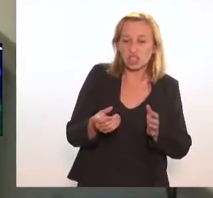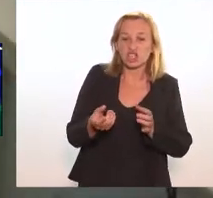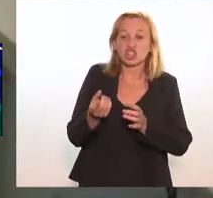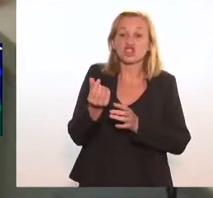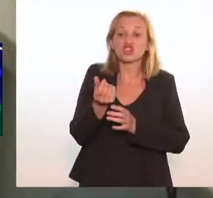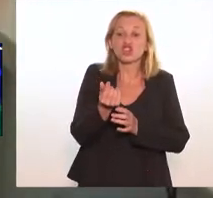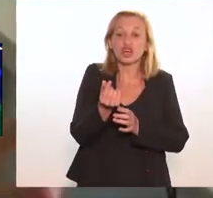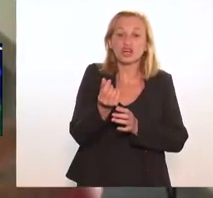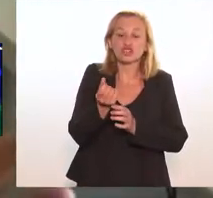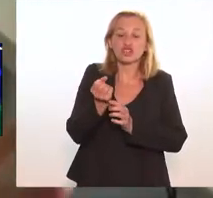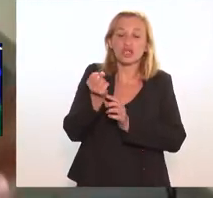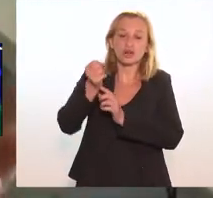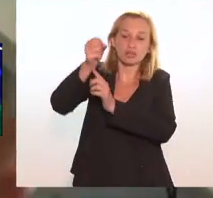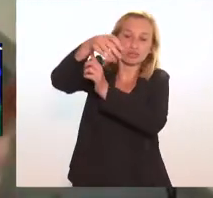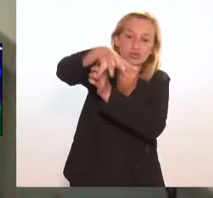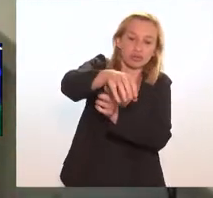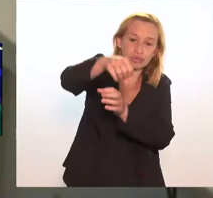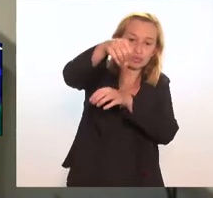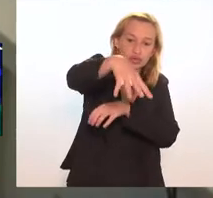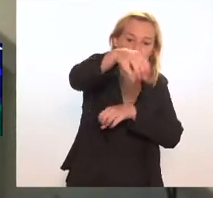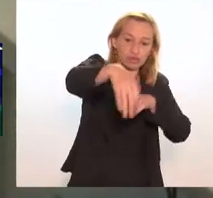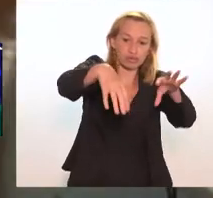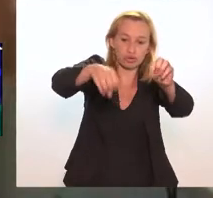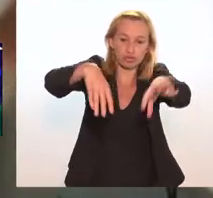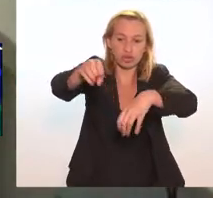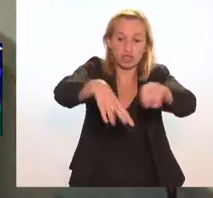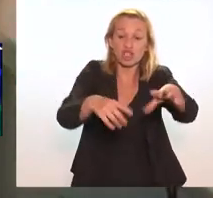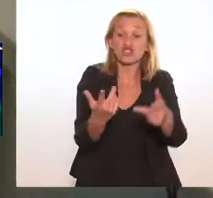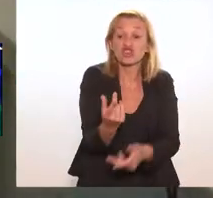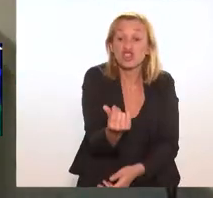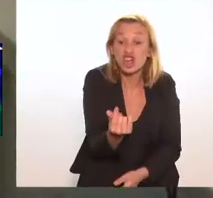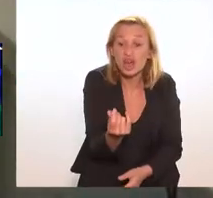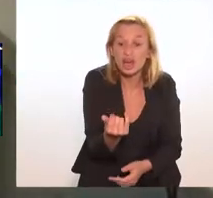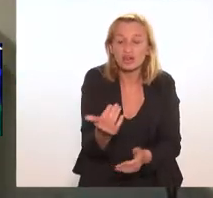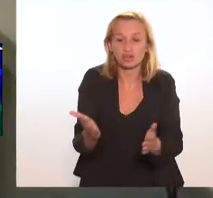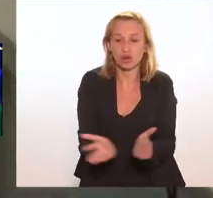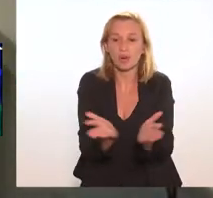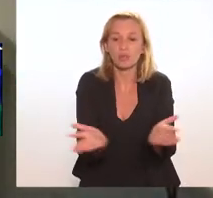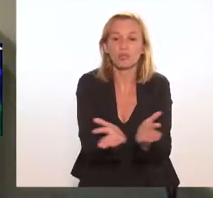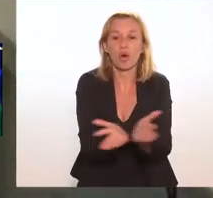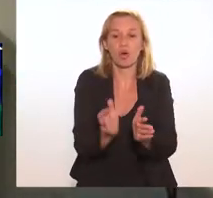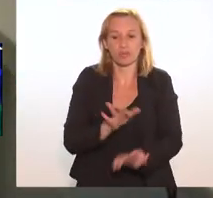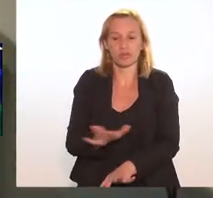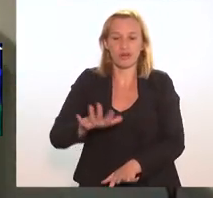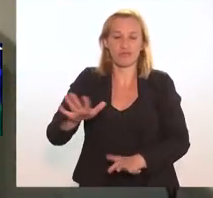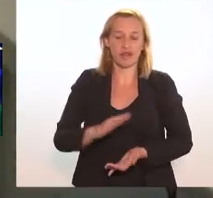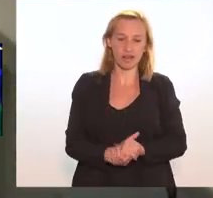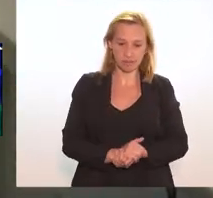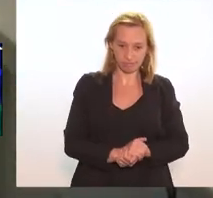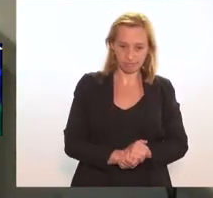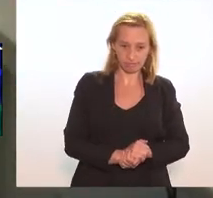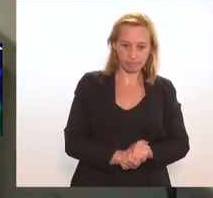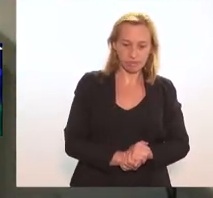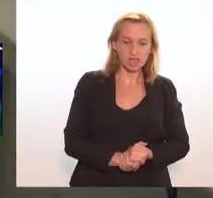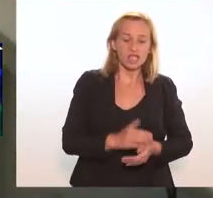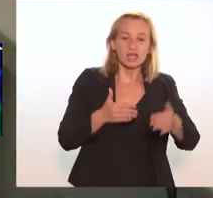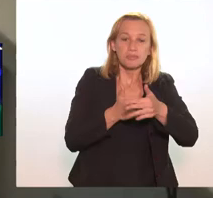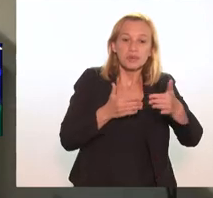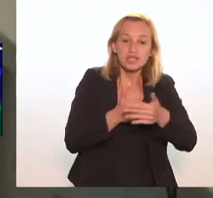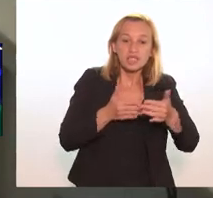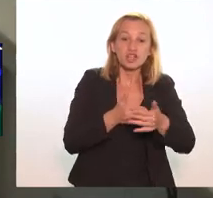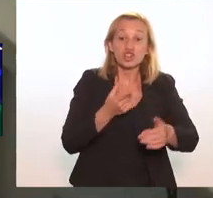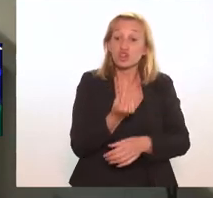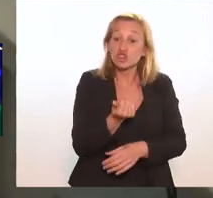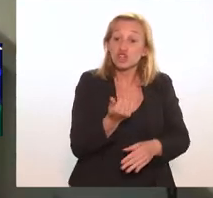carentes do alto, né, de tanta burocracia que se faz impedindo que o dinheiro chegue